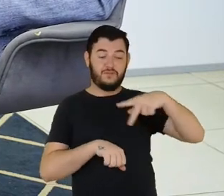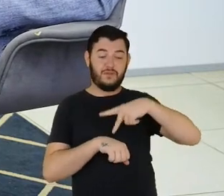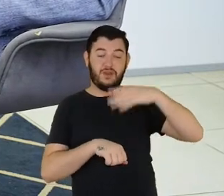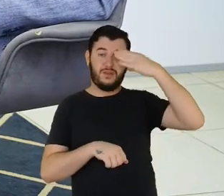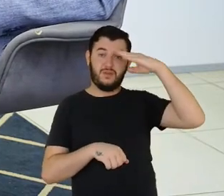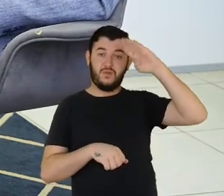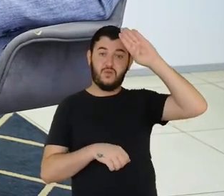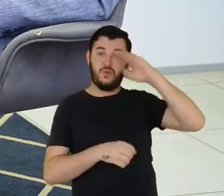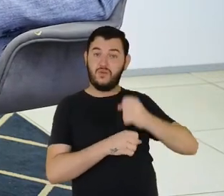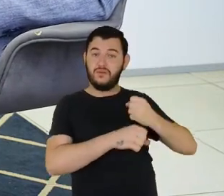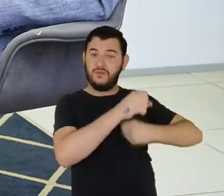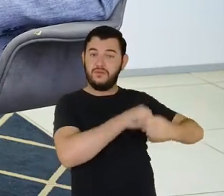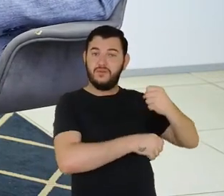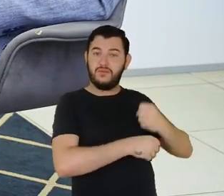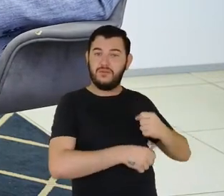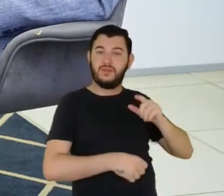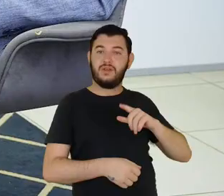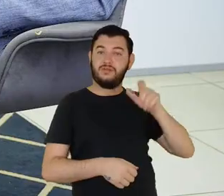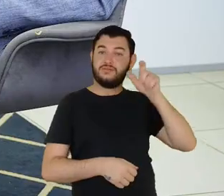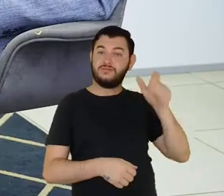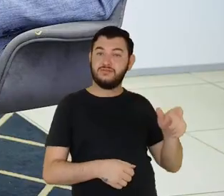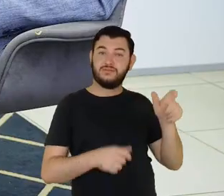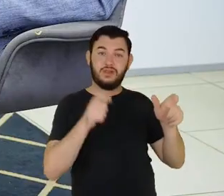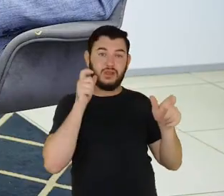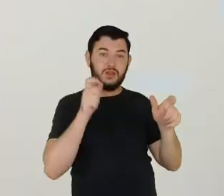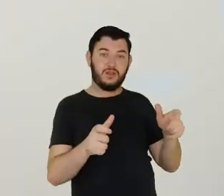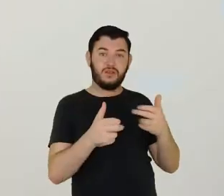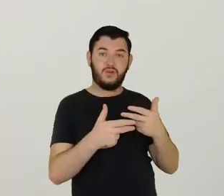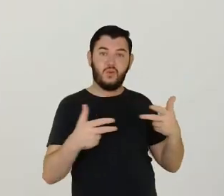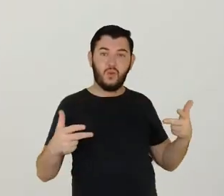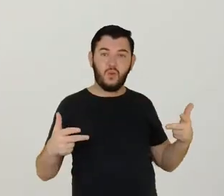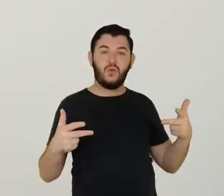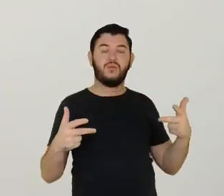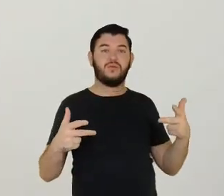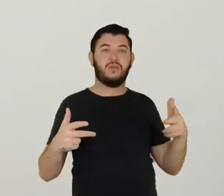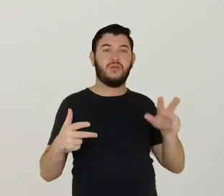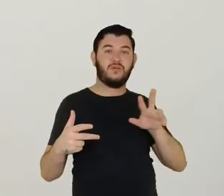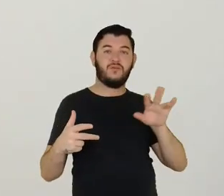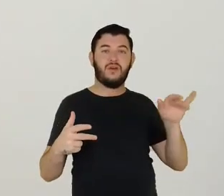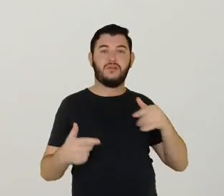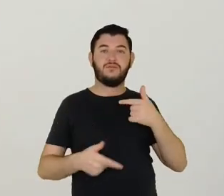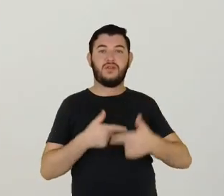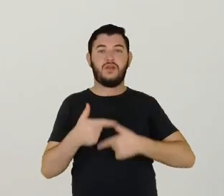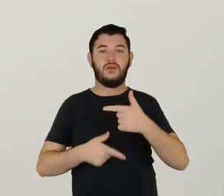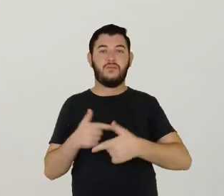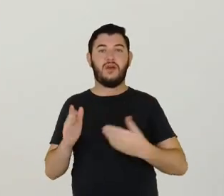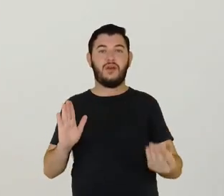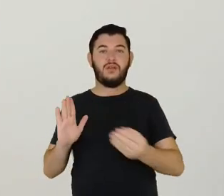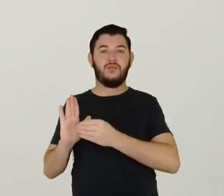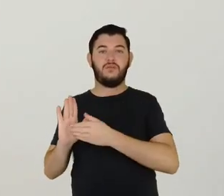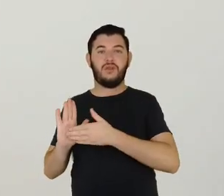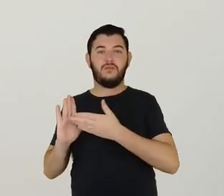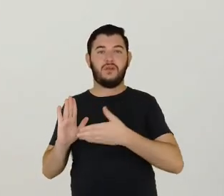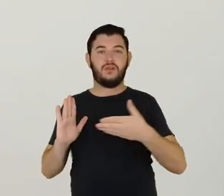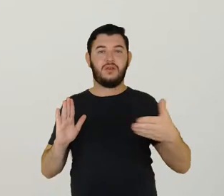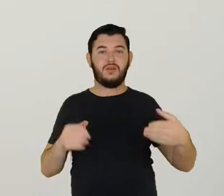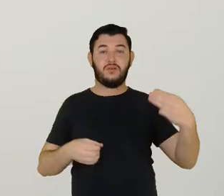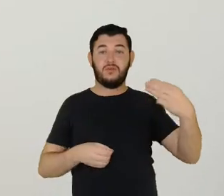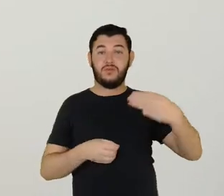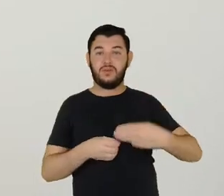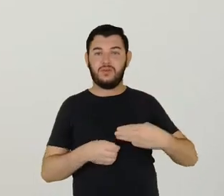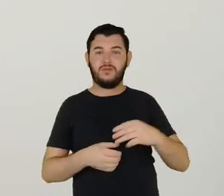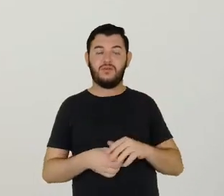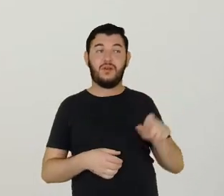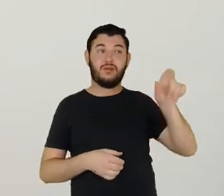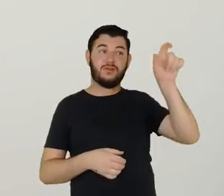para a gente também sobre isso. A minha história com o Quaquá começou em Havana, há uns 3 anos, a gente vai todo ano, 1º de maio. E o Quaquá, com essa